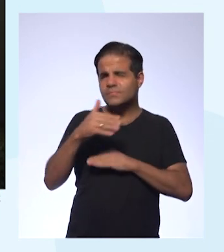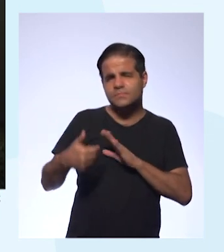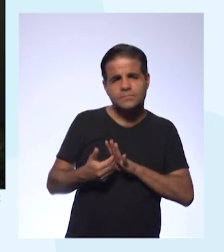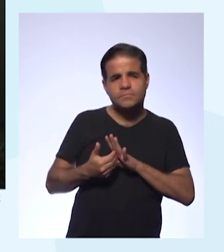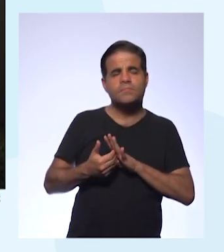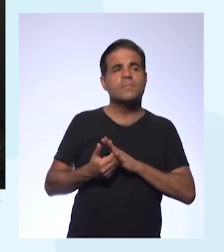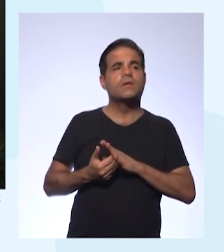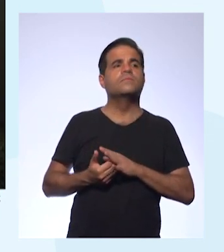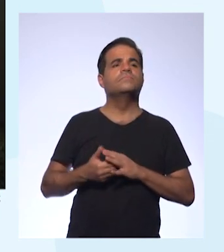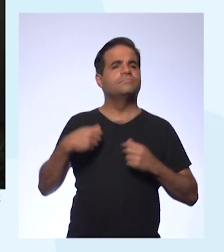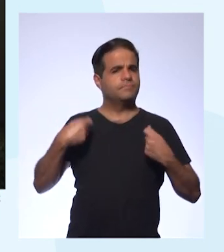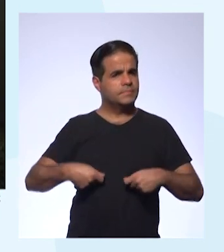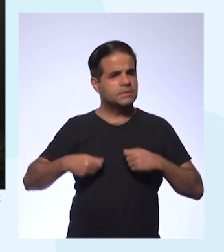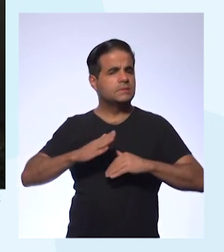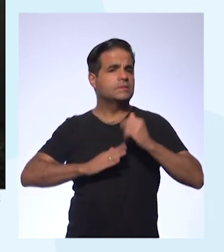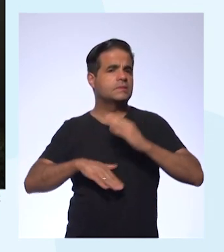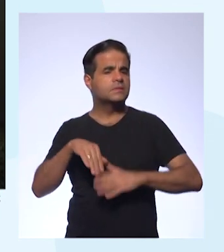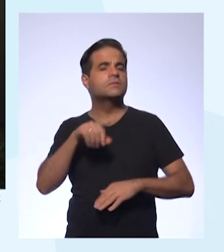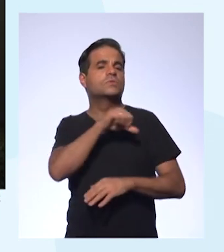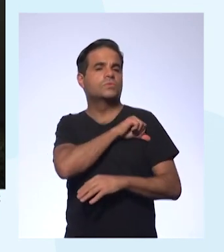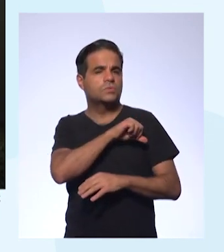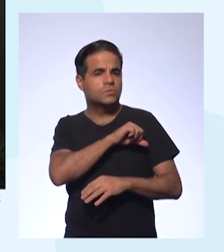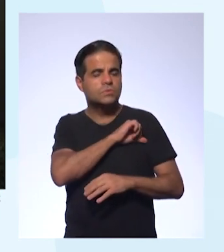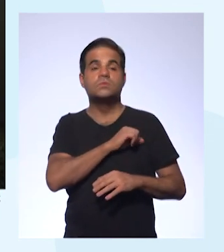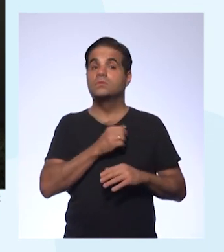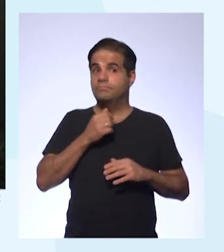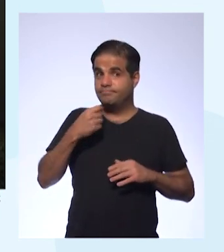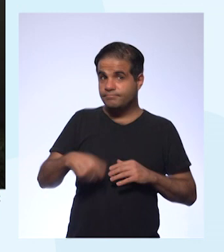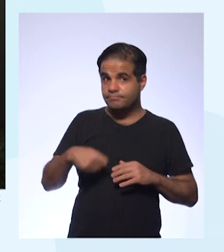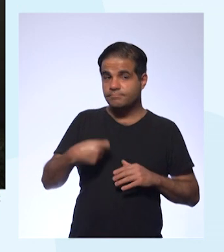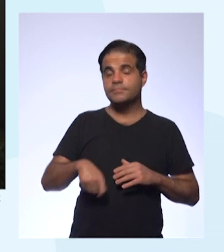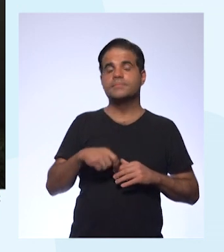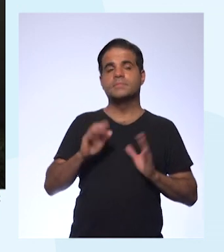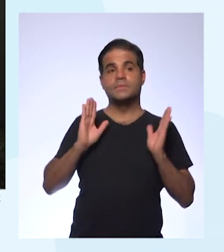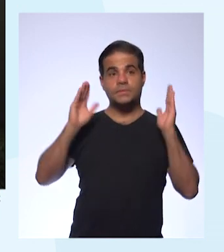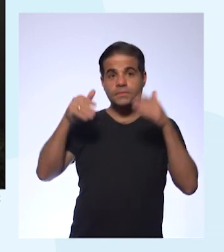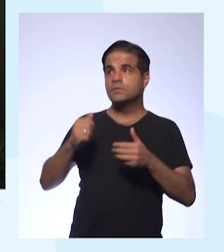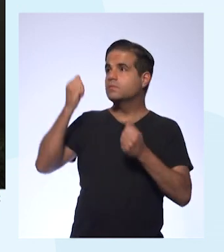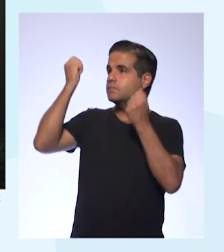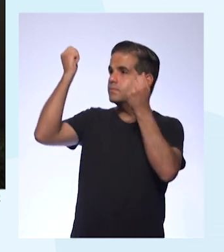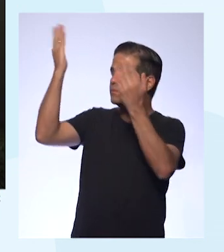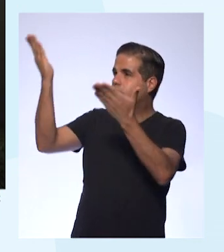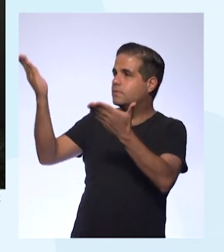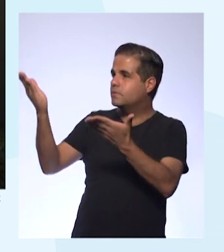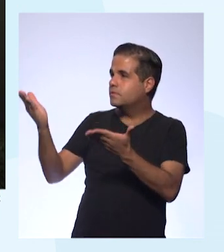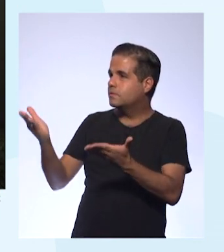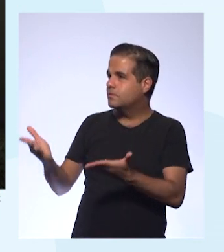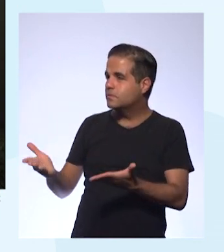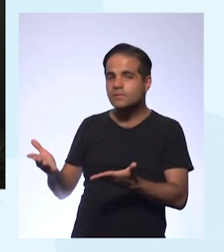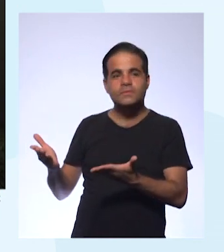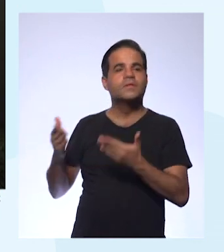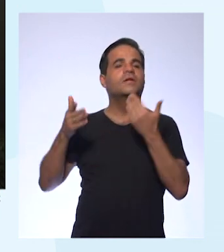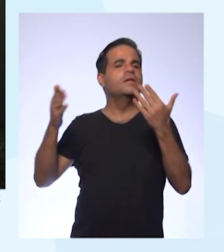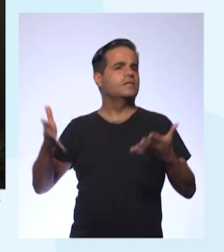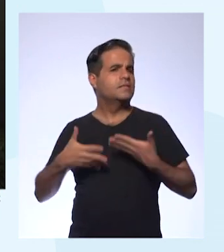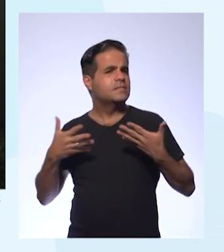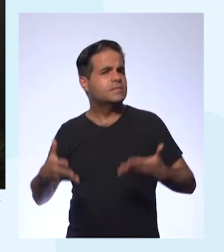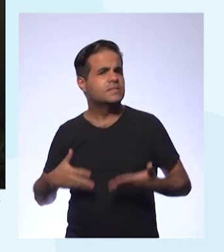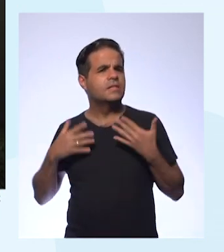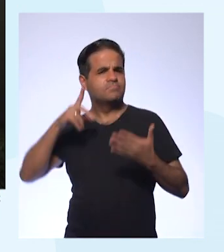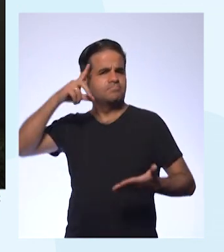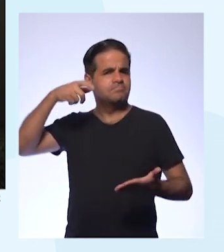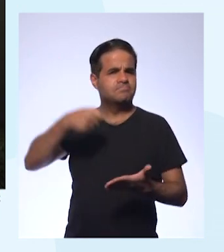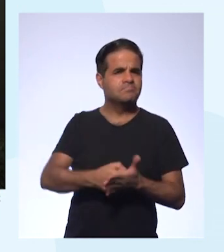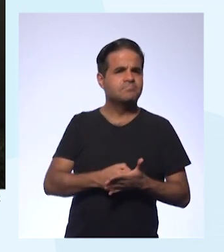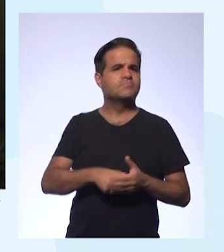totalmente exercitadas no nono ano, que cabe ao nono ano trabalhar, são essas que estão aí na tela. Entusiasmo,